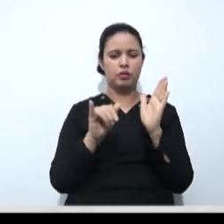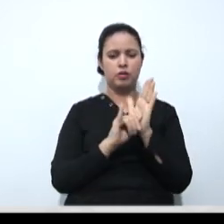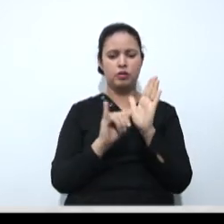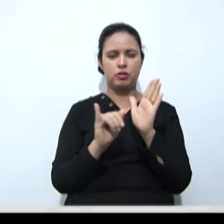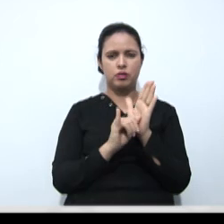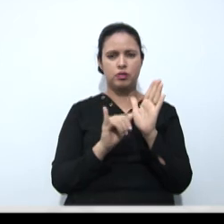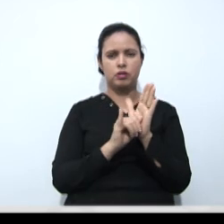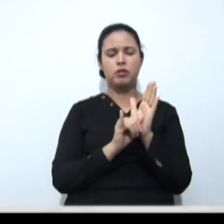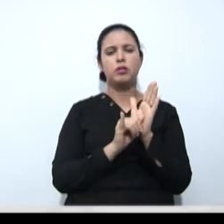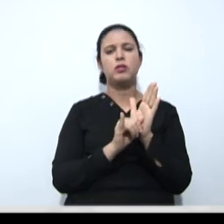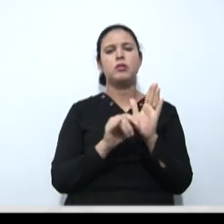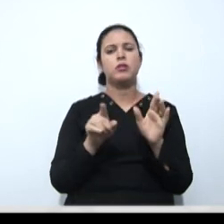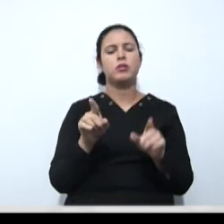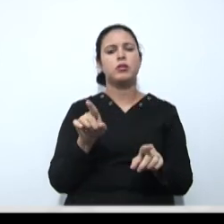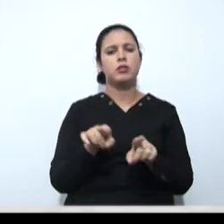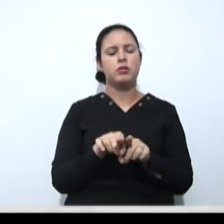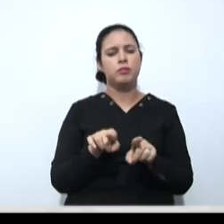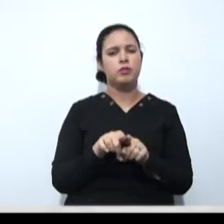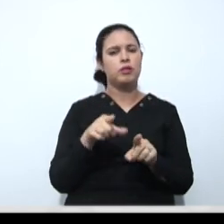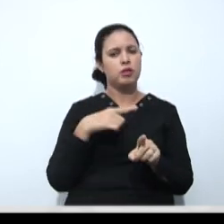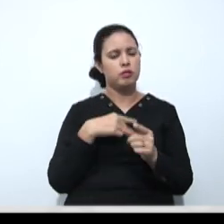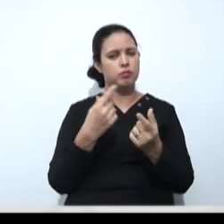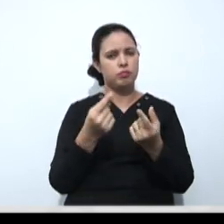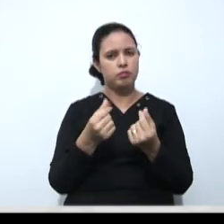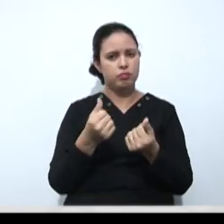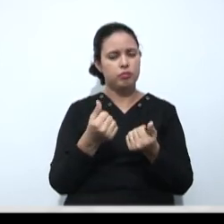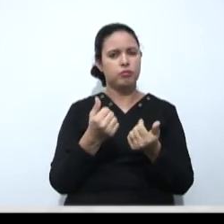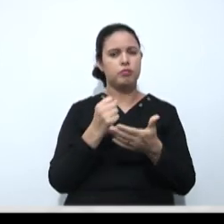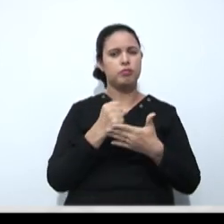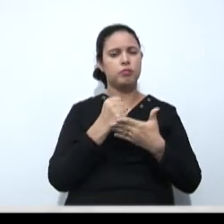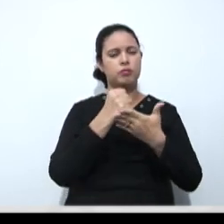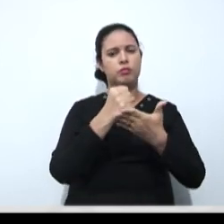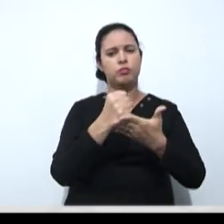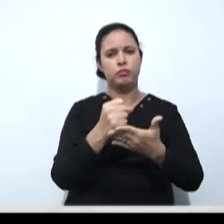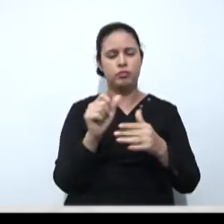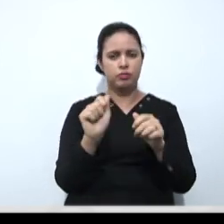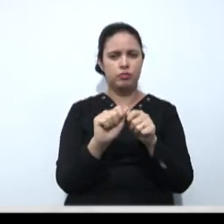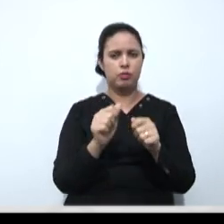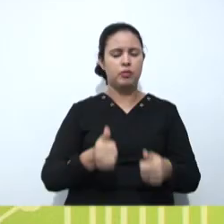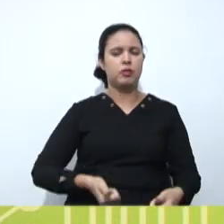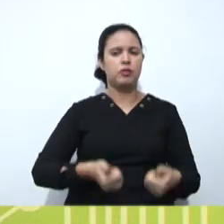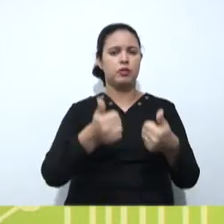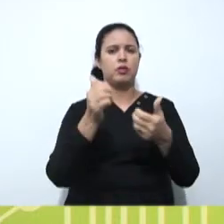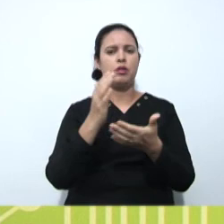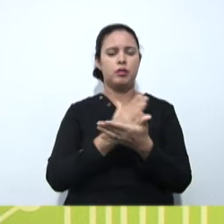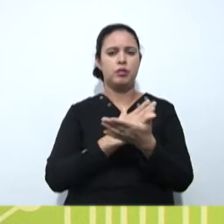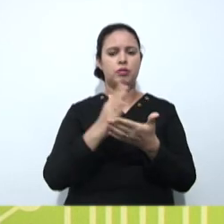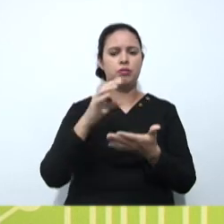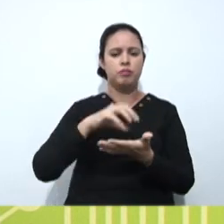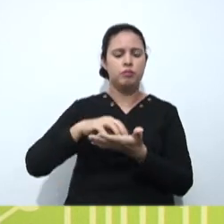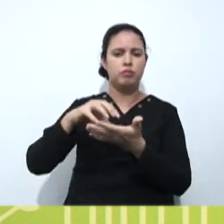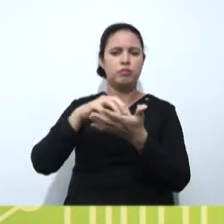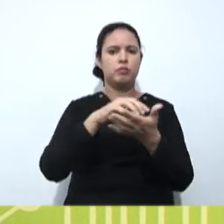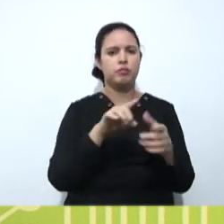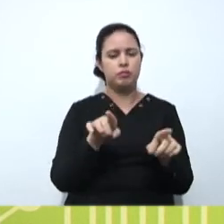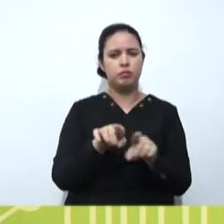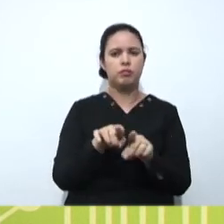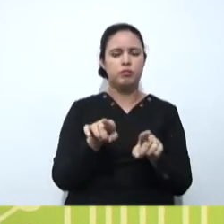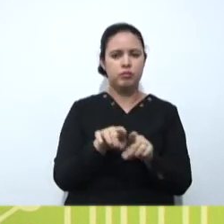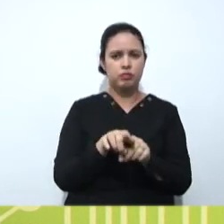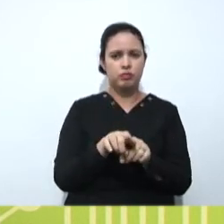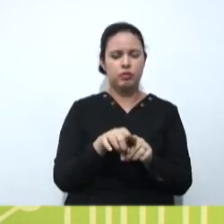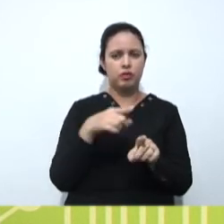eles disponibilizam recursos para fazer melhorias em algumas organizações, eles